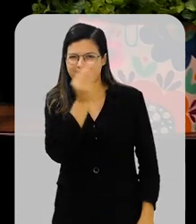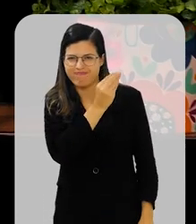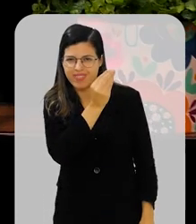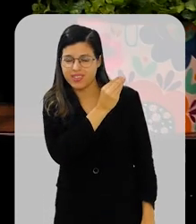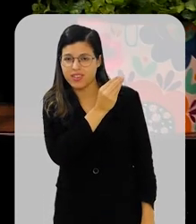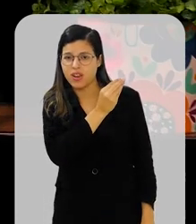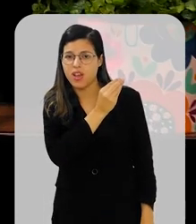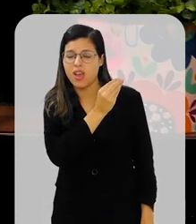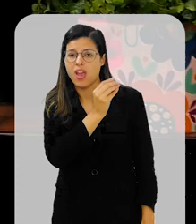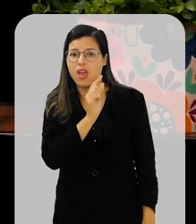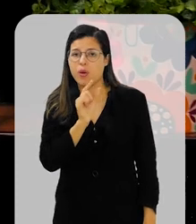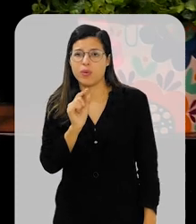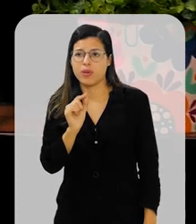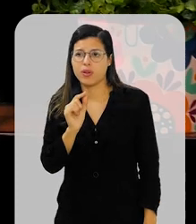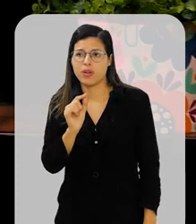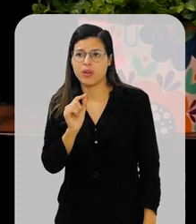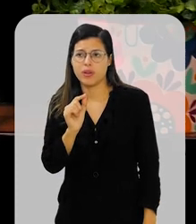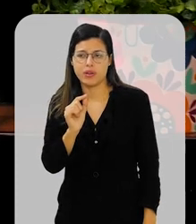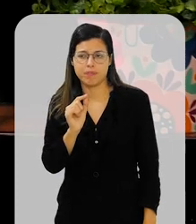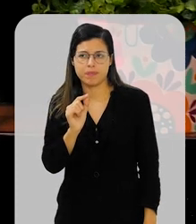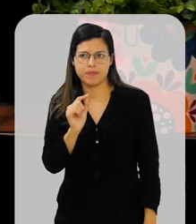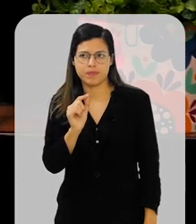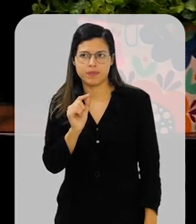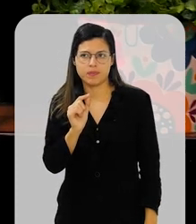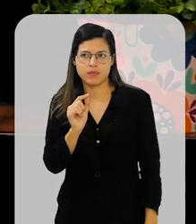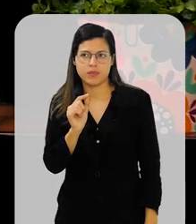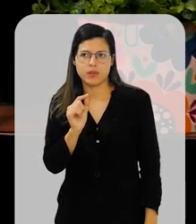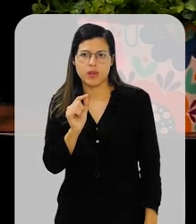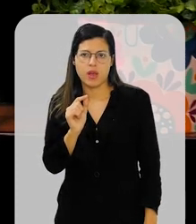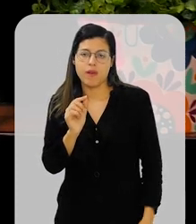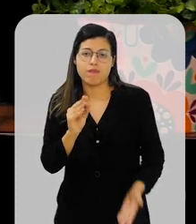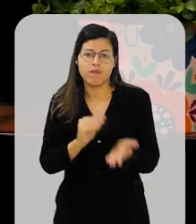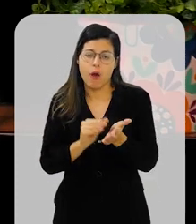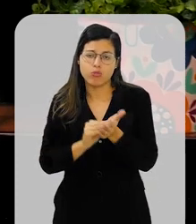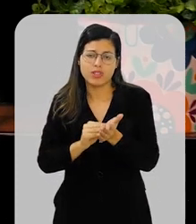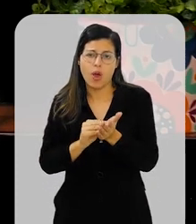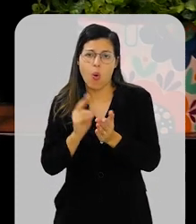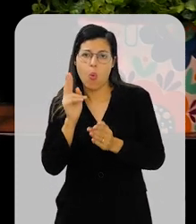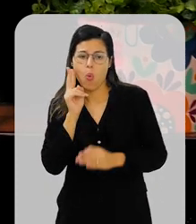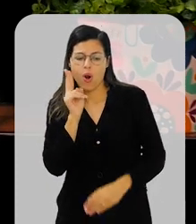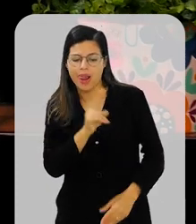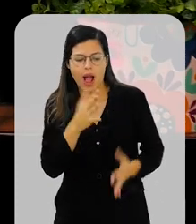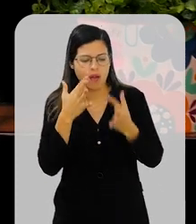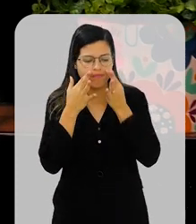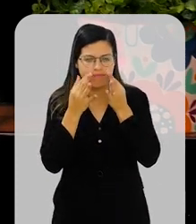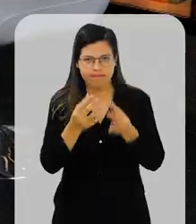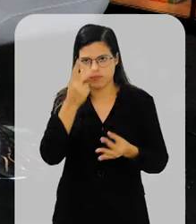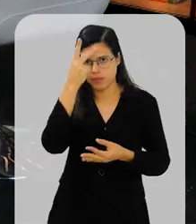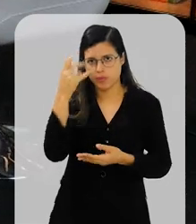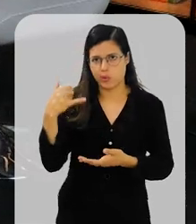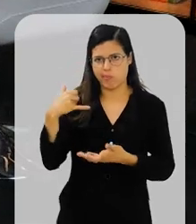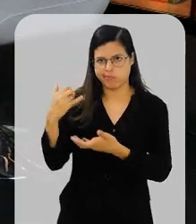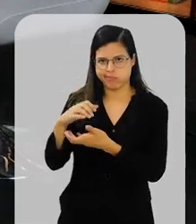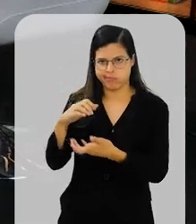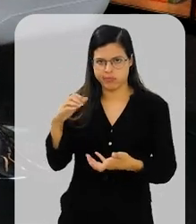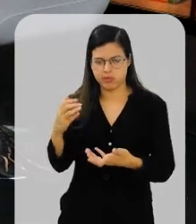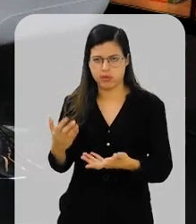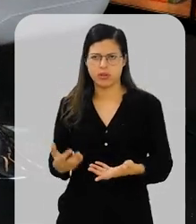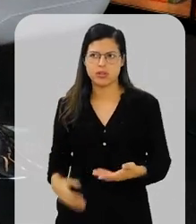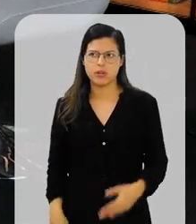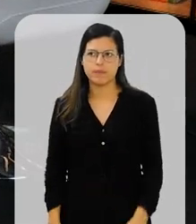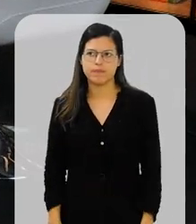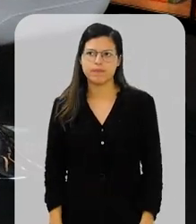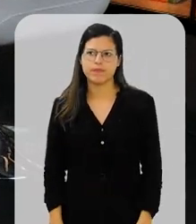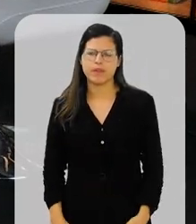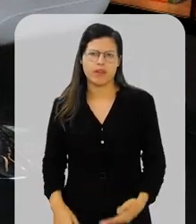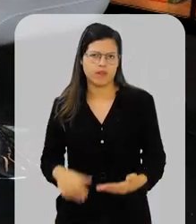negligenciar é o olhar em relação ao idoso, à pessoa idosa.